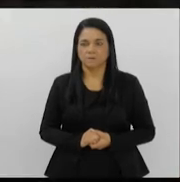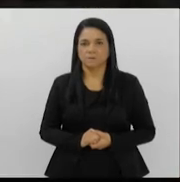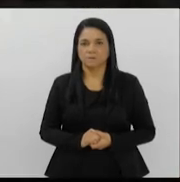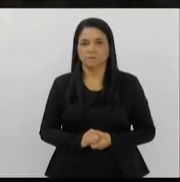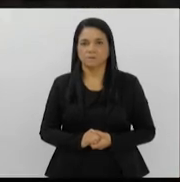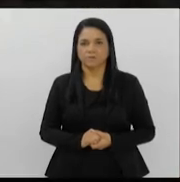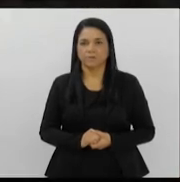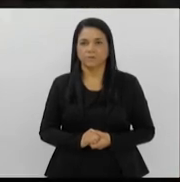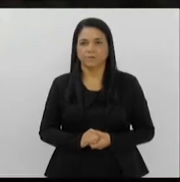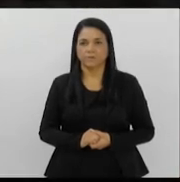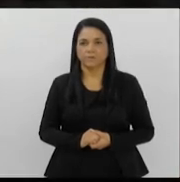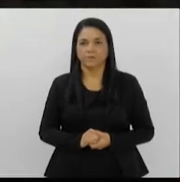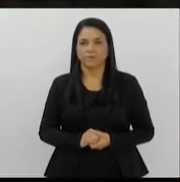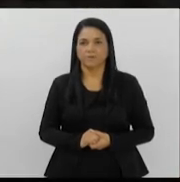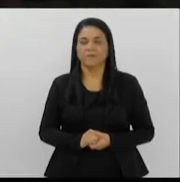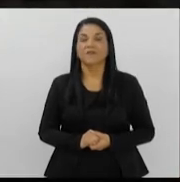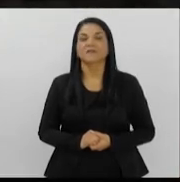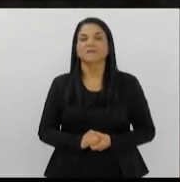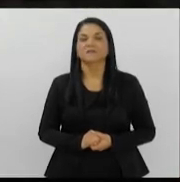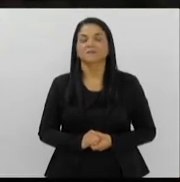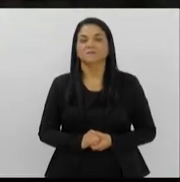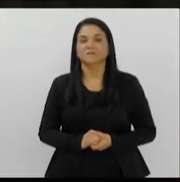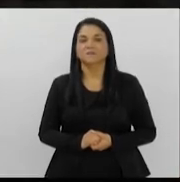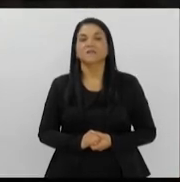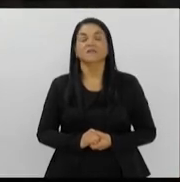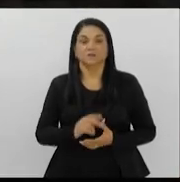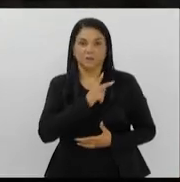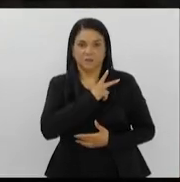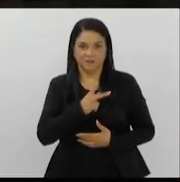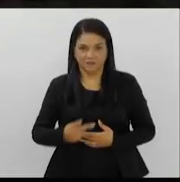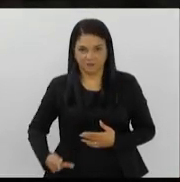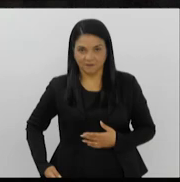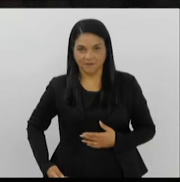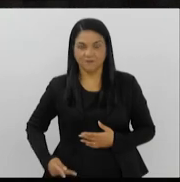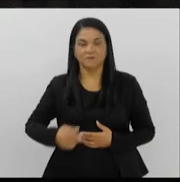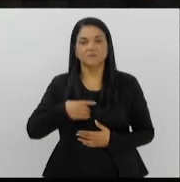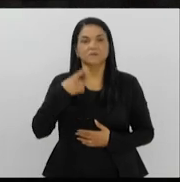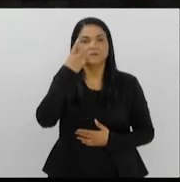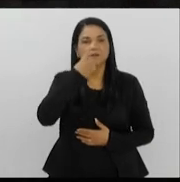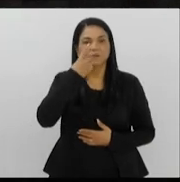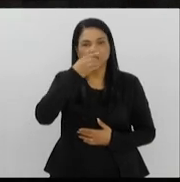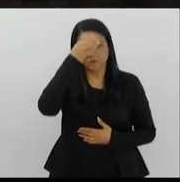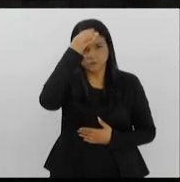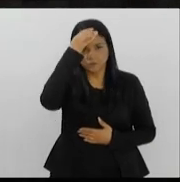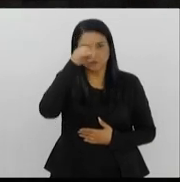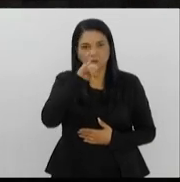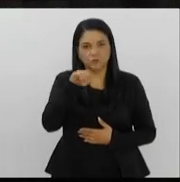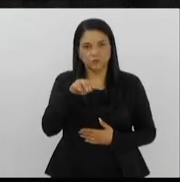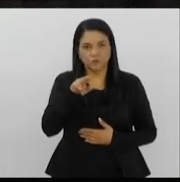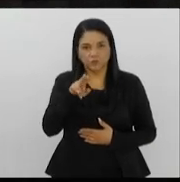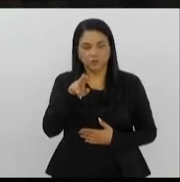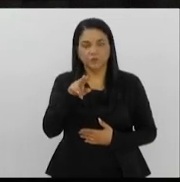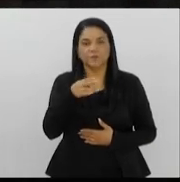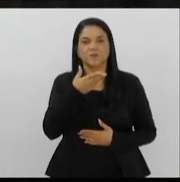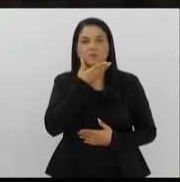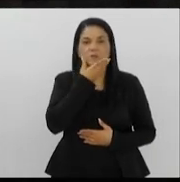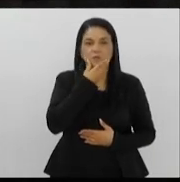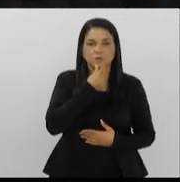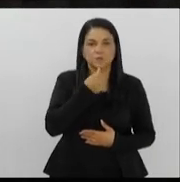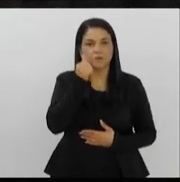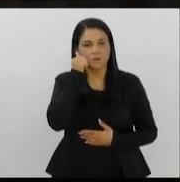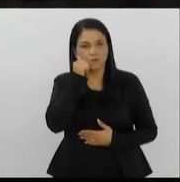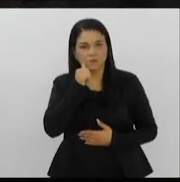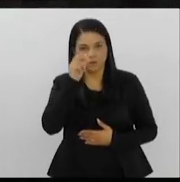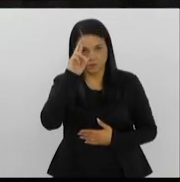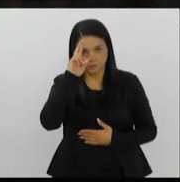Presidente, agora foi. Senhora Presidente, deputada Tia Ju, senhores e senhoras deputados e